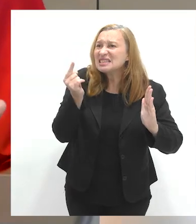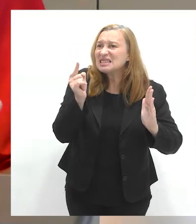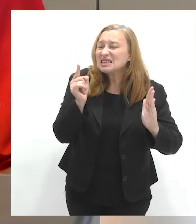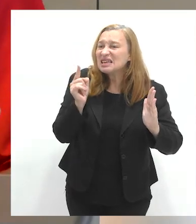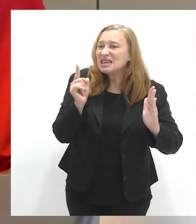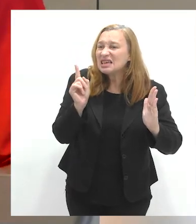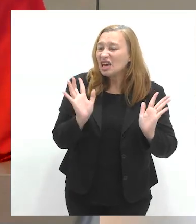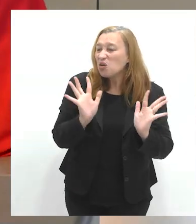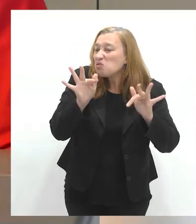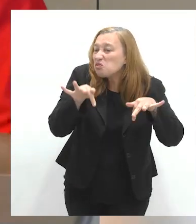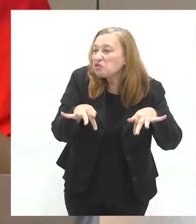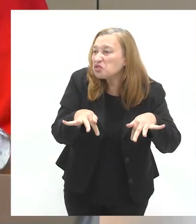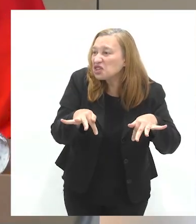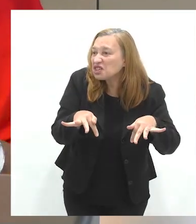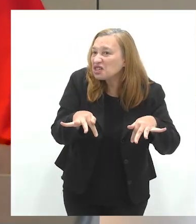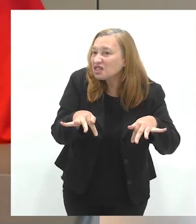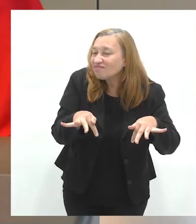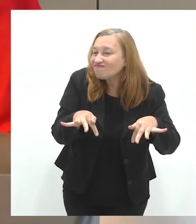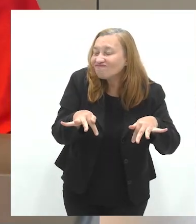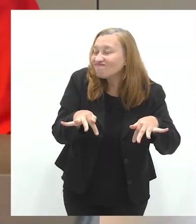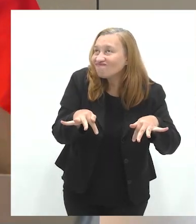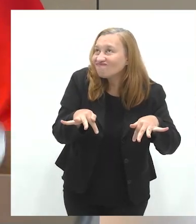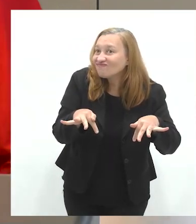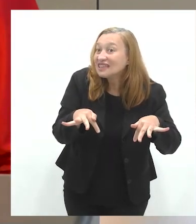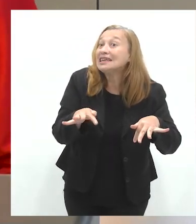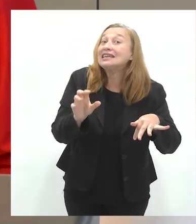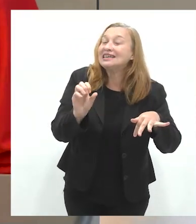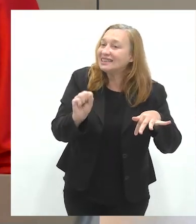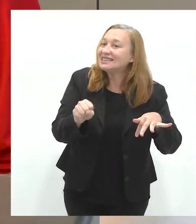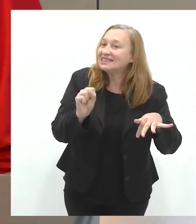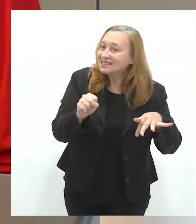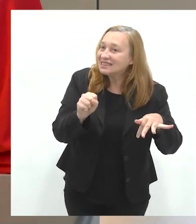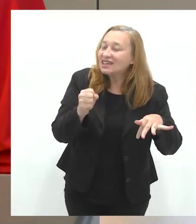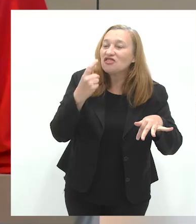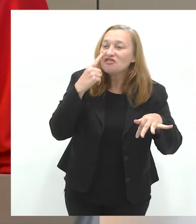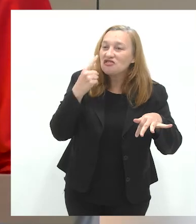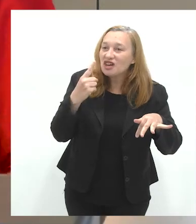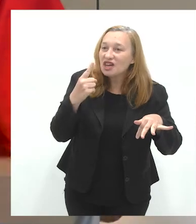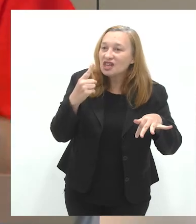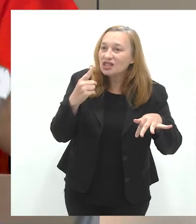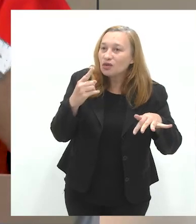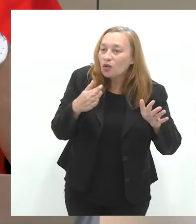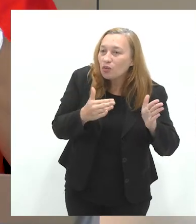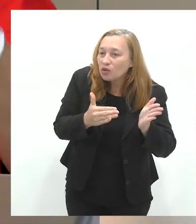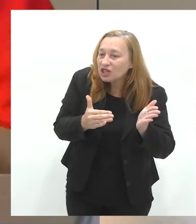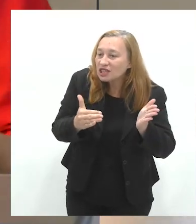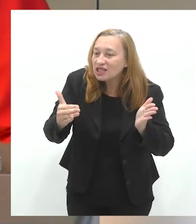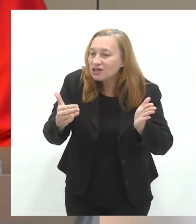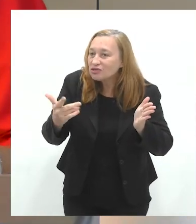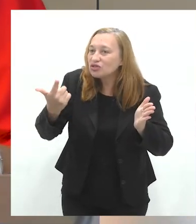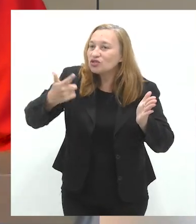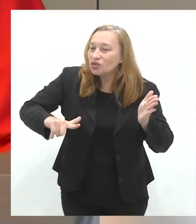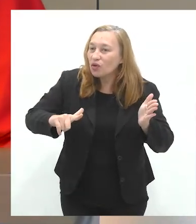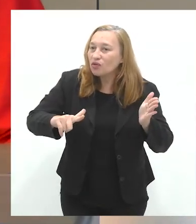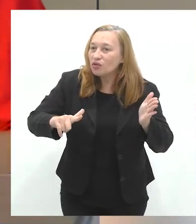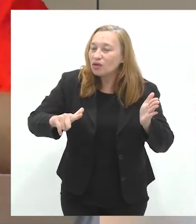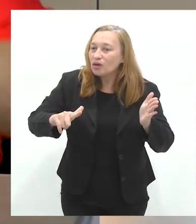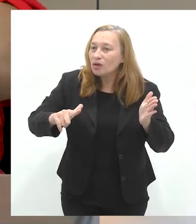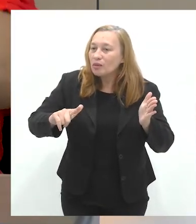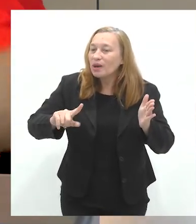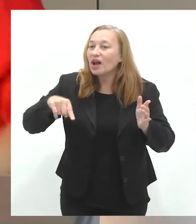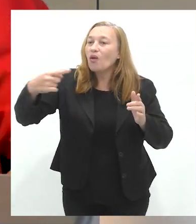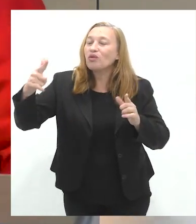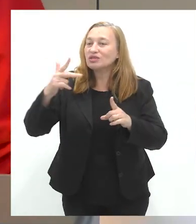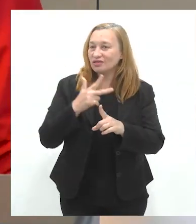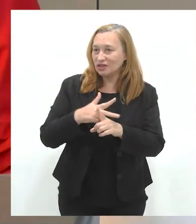pense que é uma despedida, nunca pense que é uma linha de chegada. E sim, olhe como um ponto de partida para a